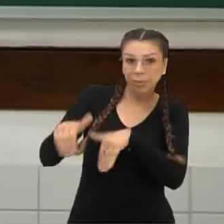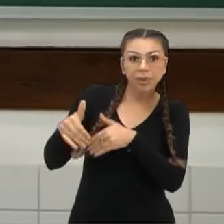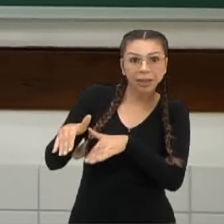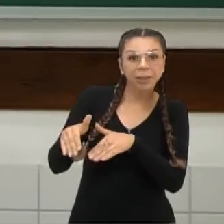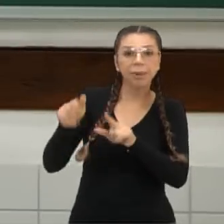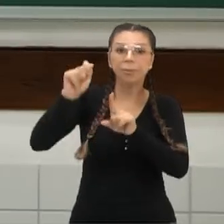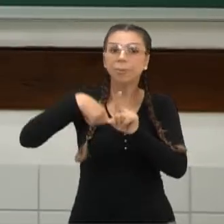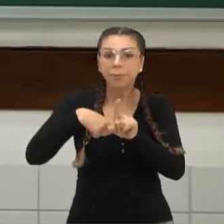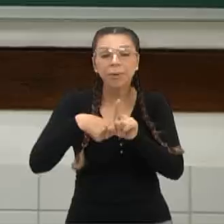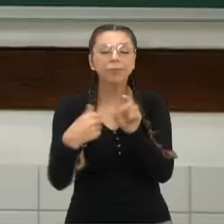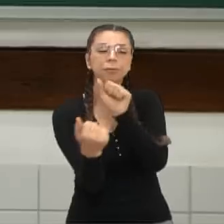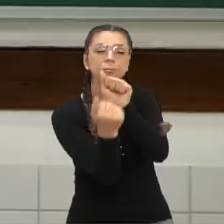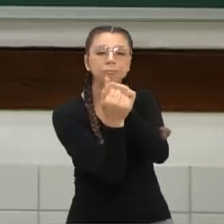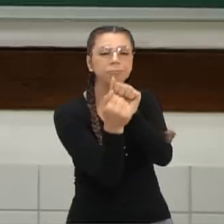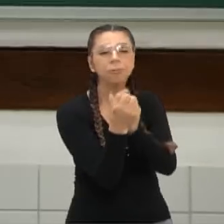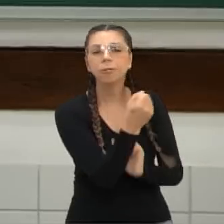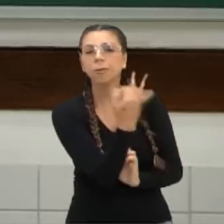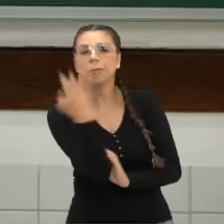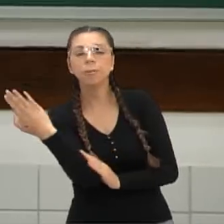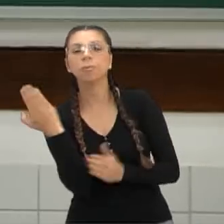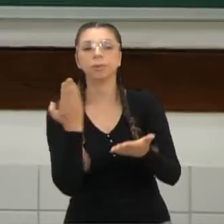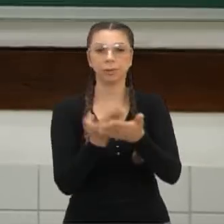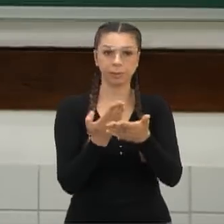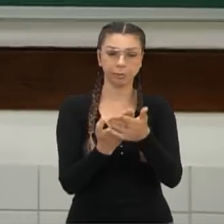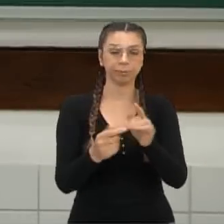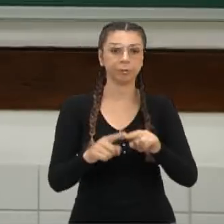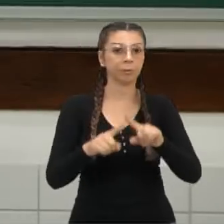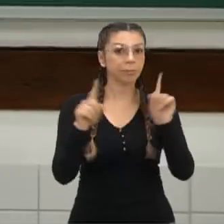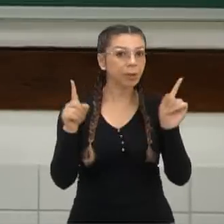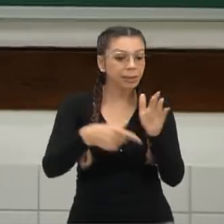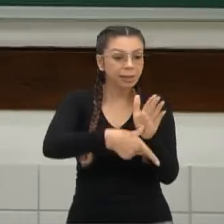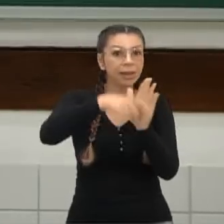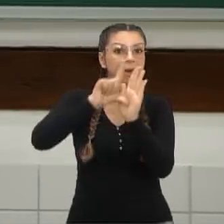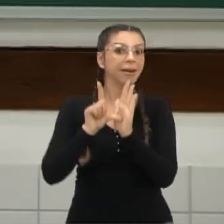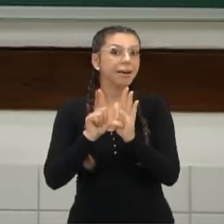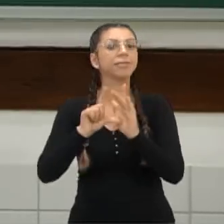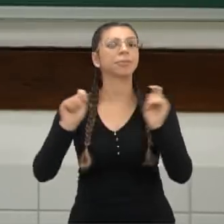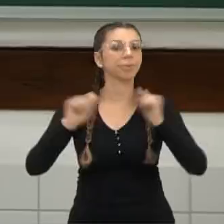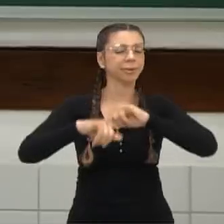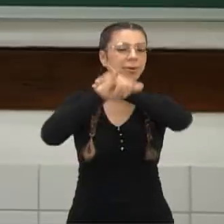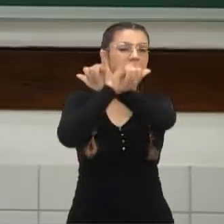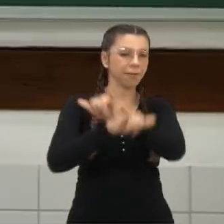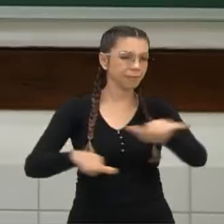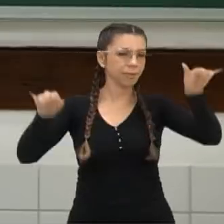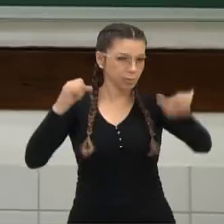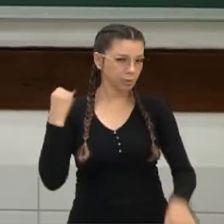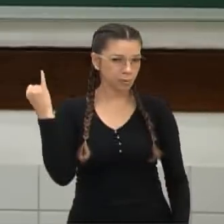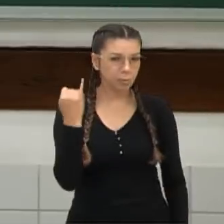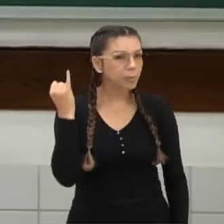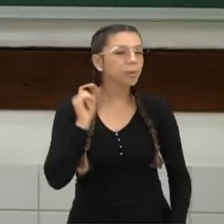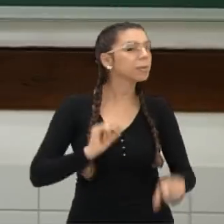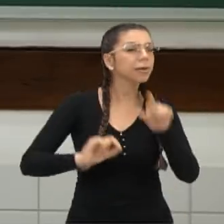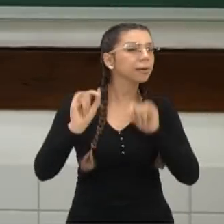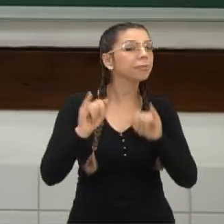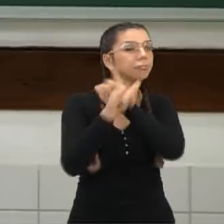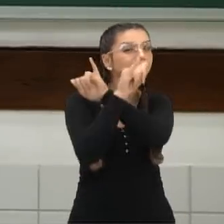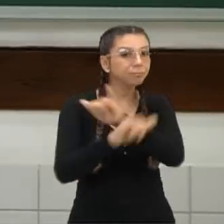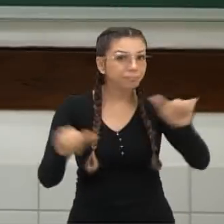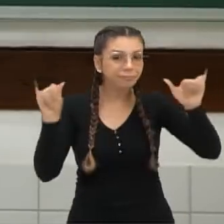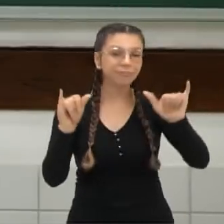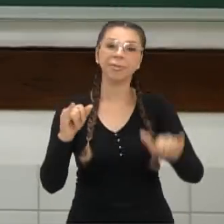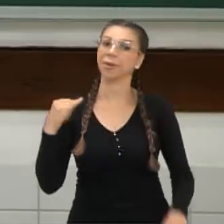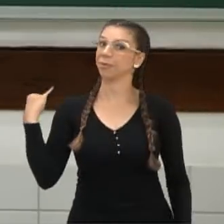bem. Na aula anterior, antes da aula anterior, a gente precisa passar alguns recados, né? Quais são os recados? São recados